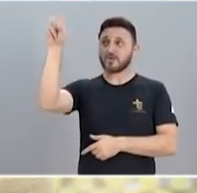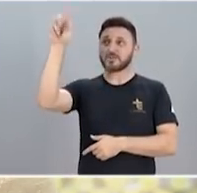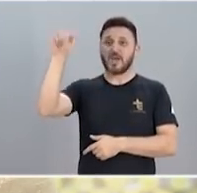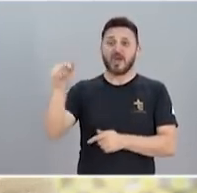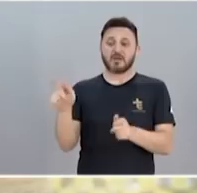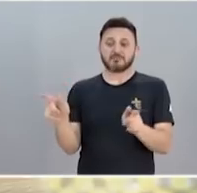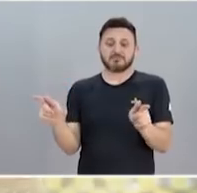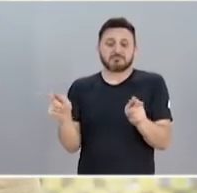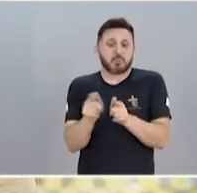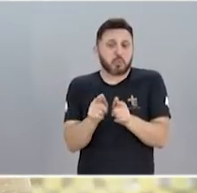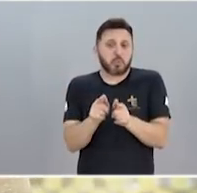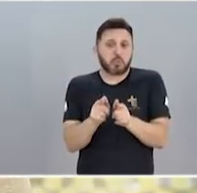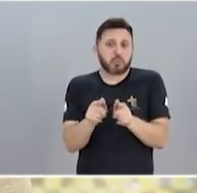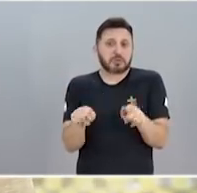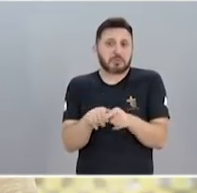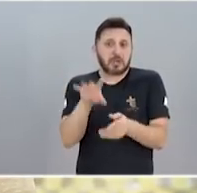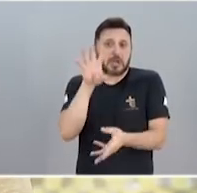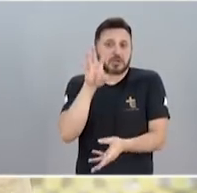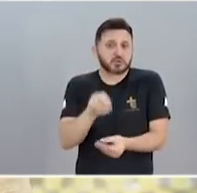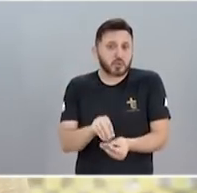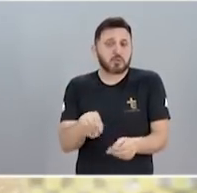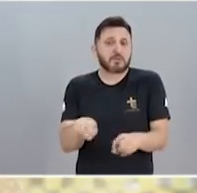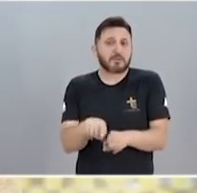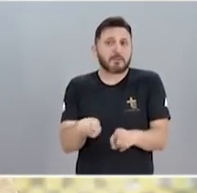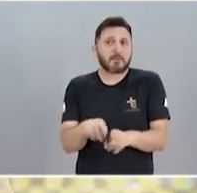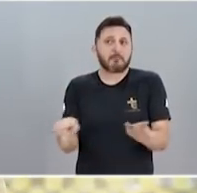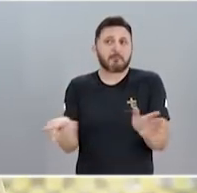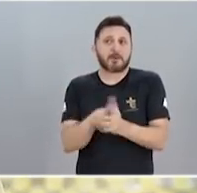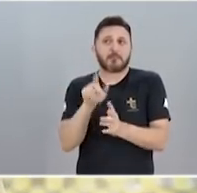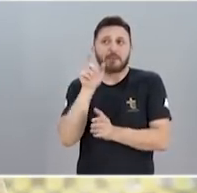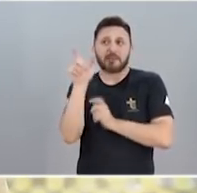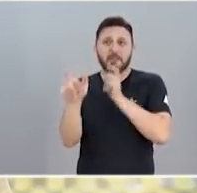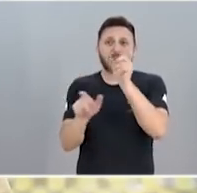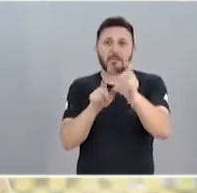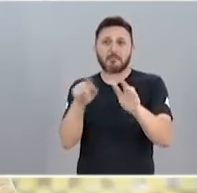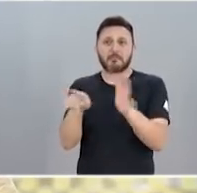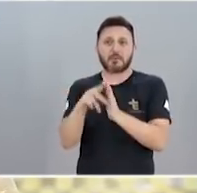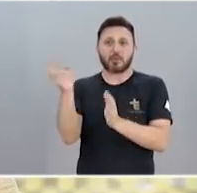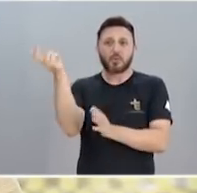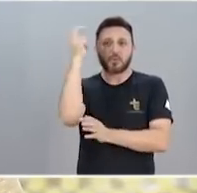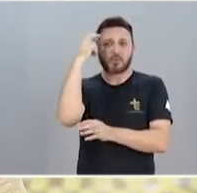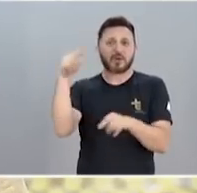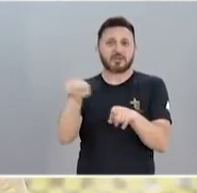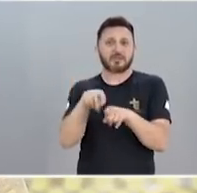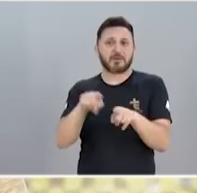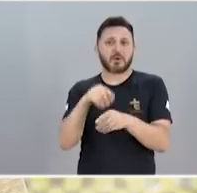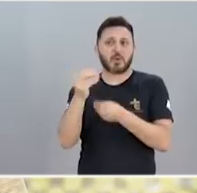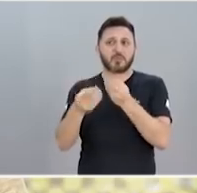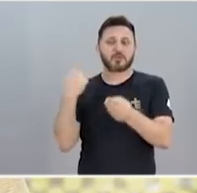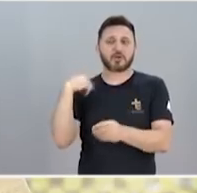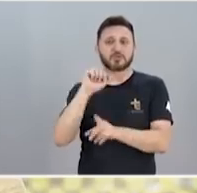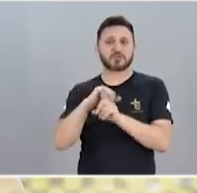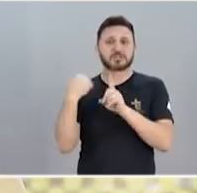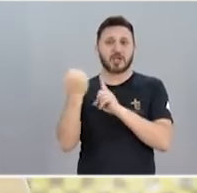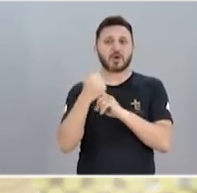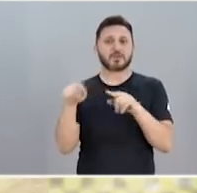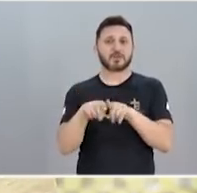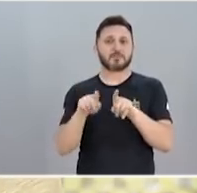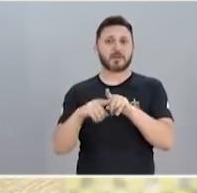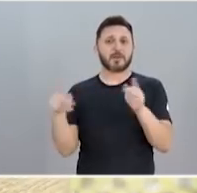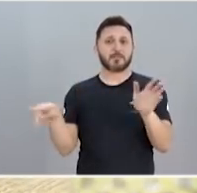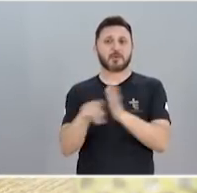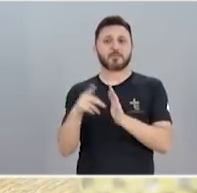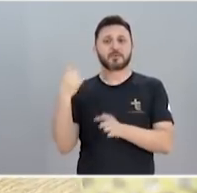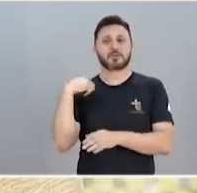meramente palavras humanas, fruto da nossa cultura, fruto da nossa condição social, fruto da